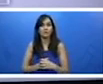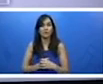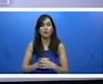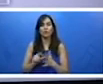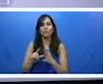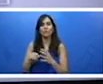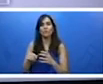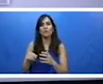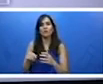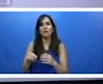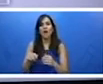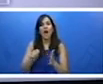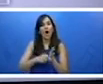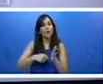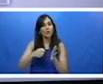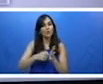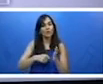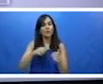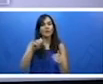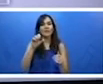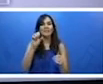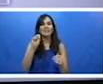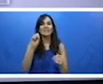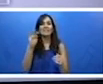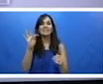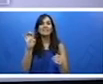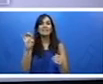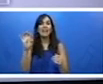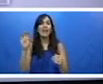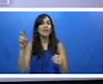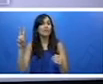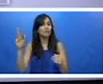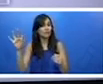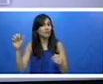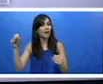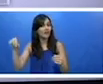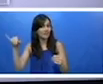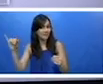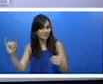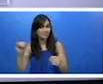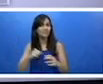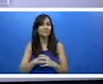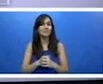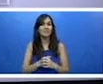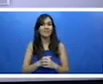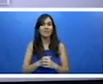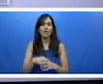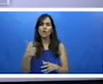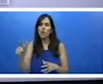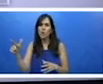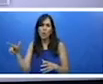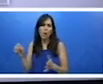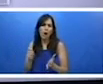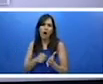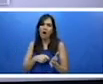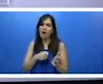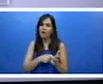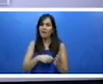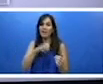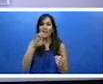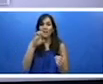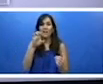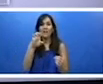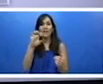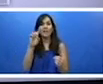Schiller, autor Stefan Zweig, tradução Adriana Lisboa e Raquel Abi Samara. Editora